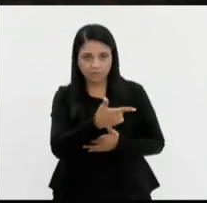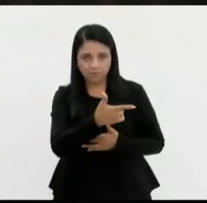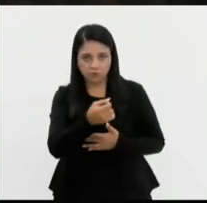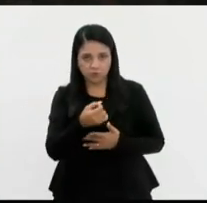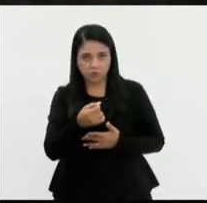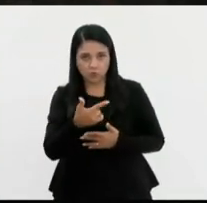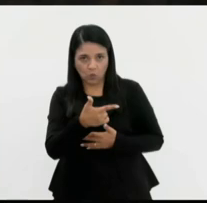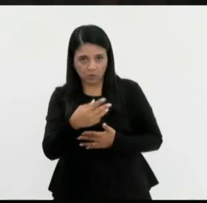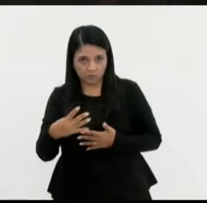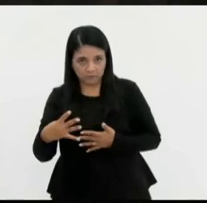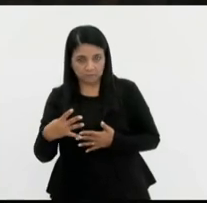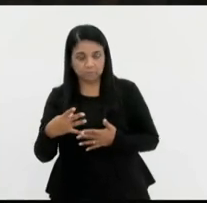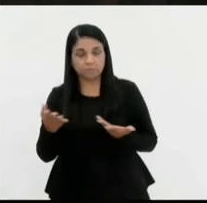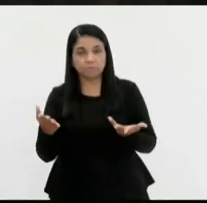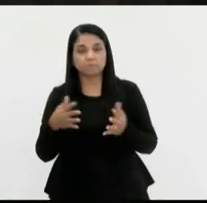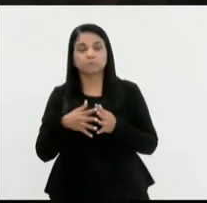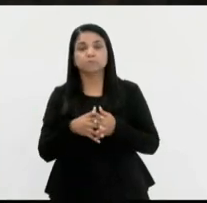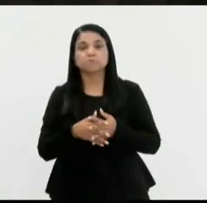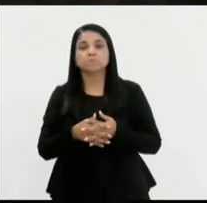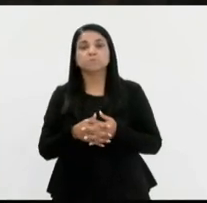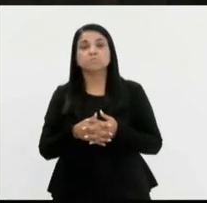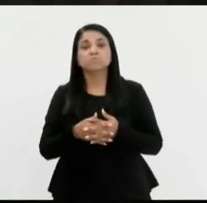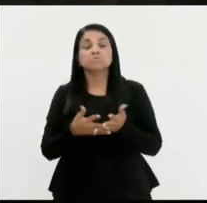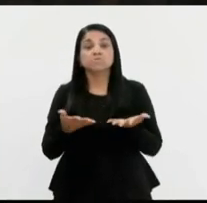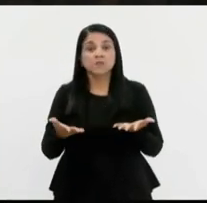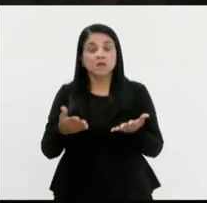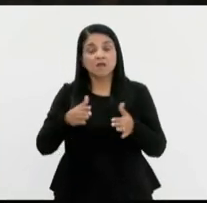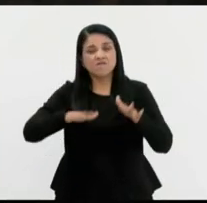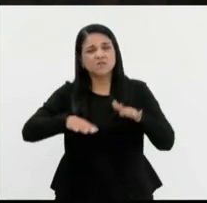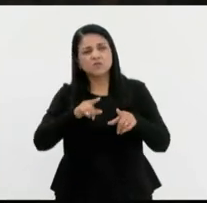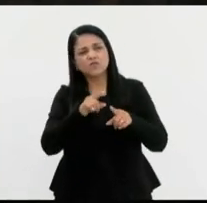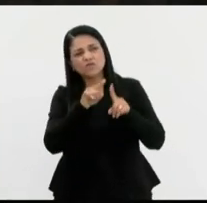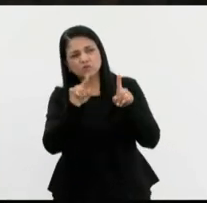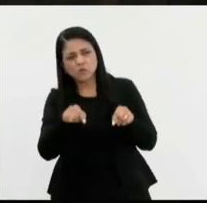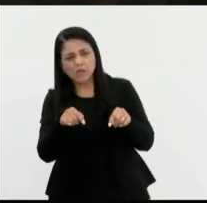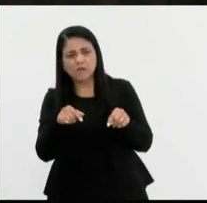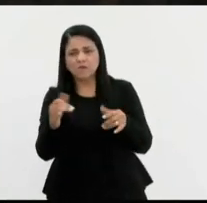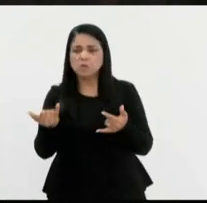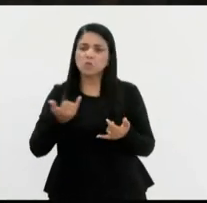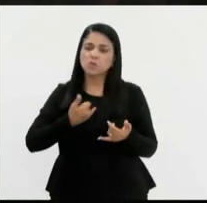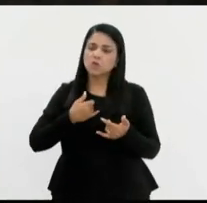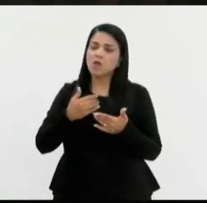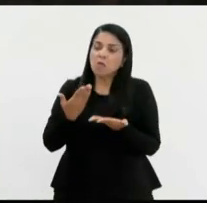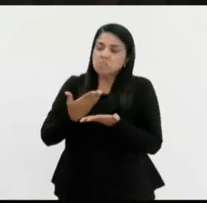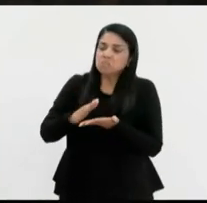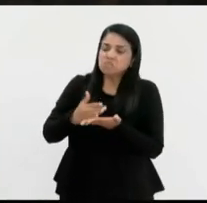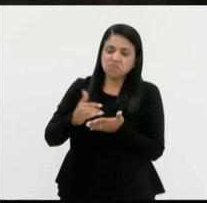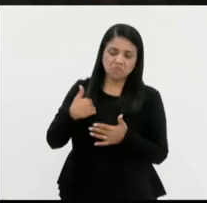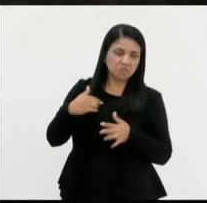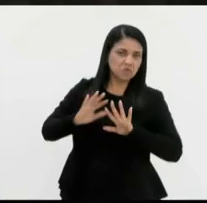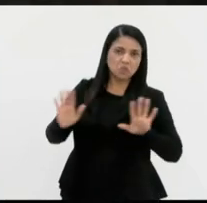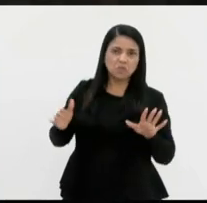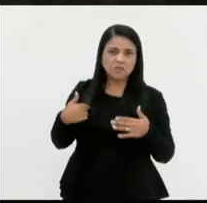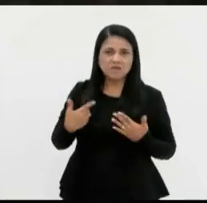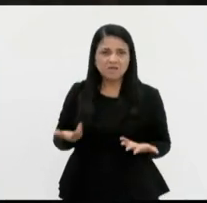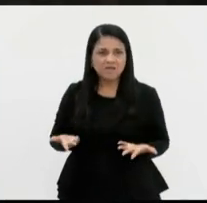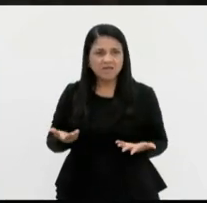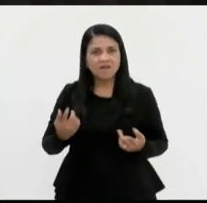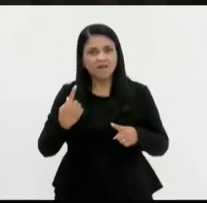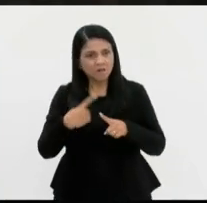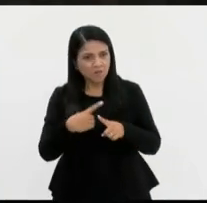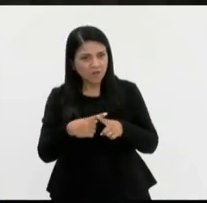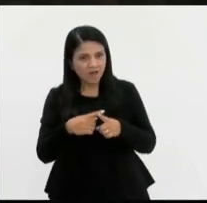nisso às vezes um funcionário ou outro diz assim bom E eu com isso tudo com isso porque